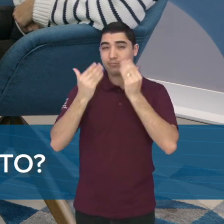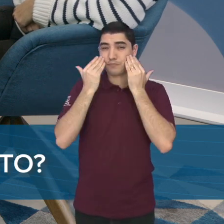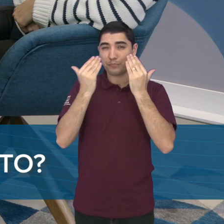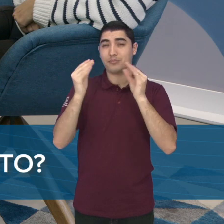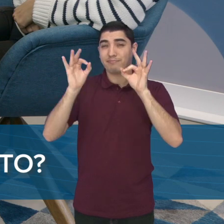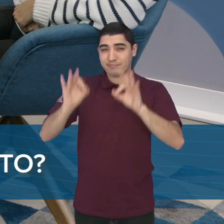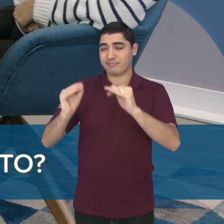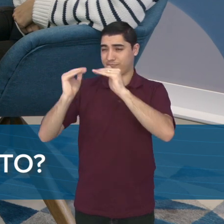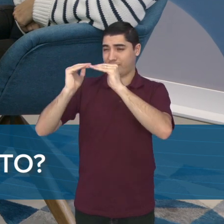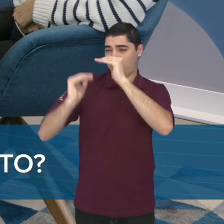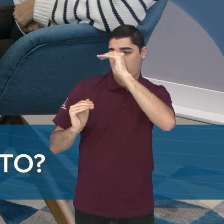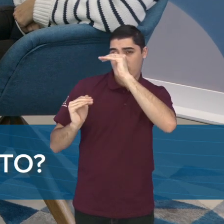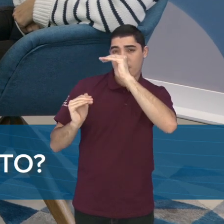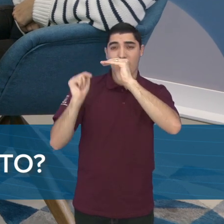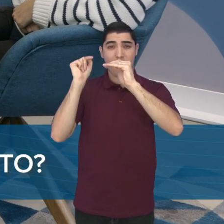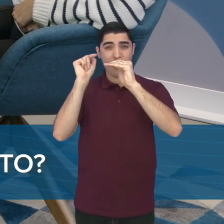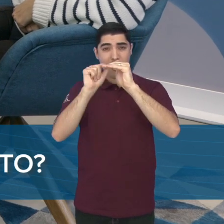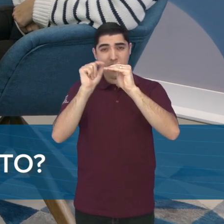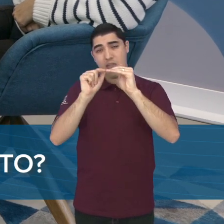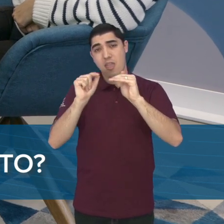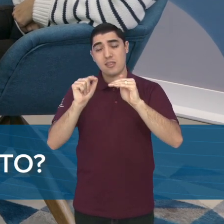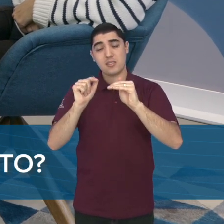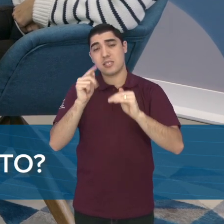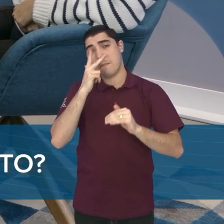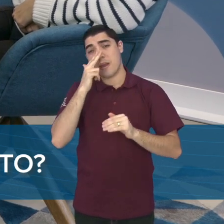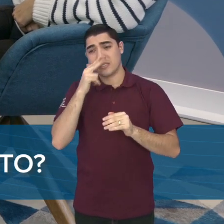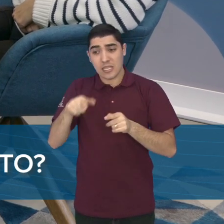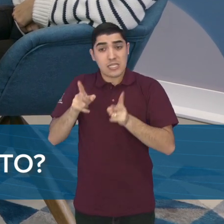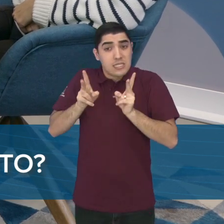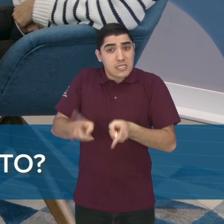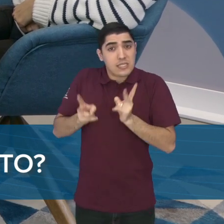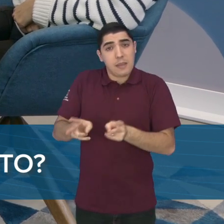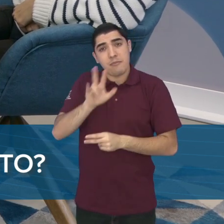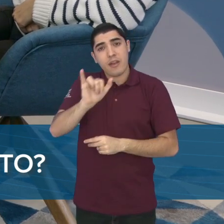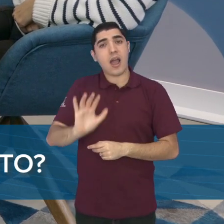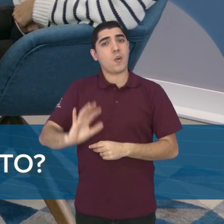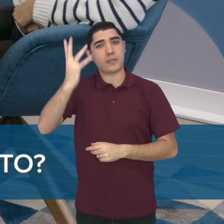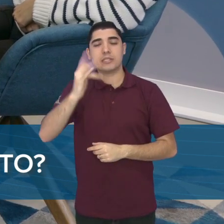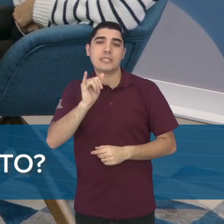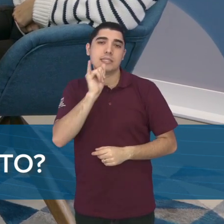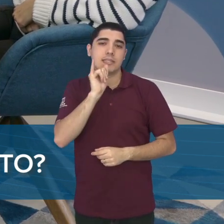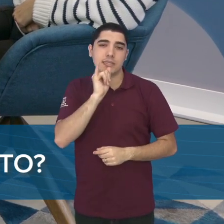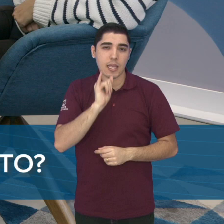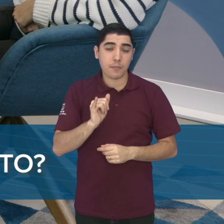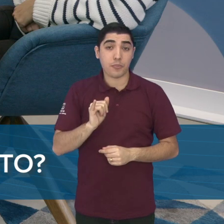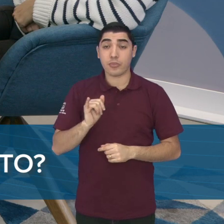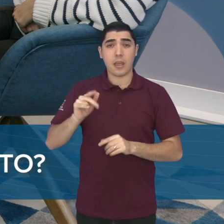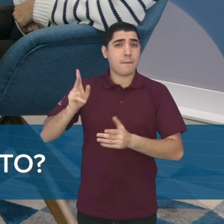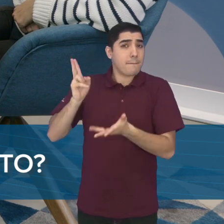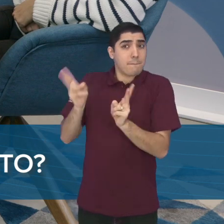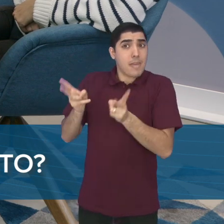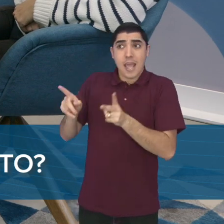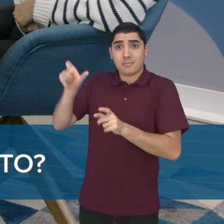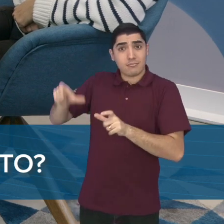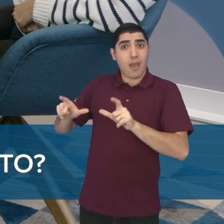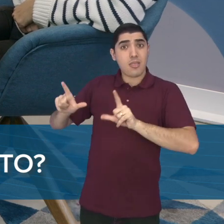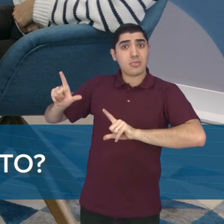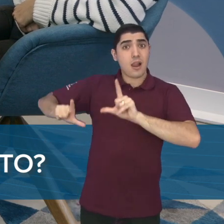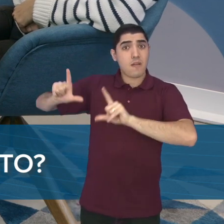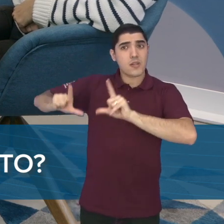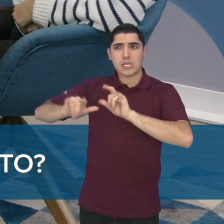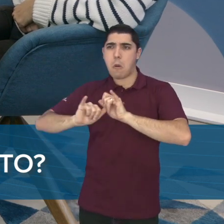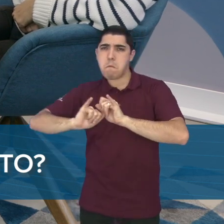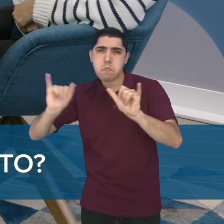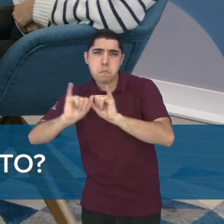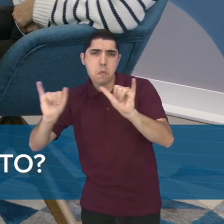forma, de perpetuar isso, né? Porque se a gente pega um exemplo que é muito falado, a própria mídia muitas vezes